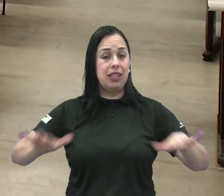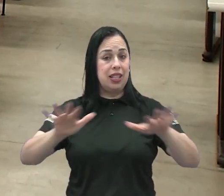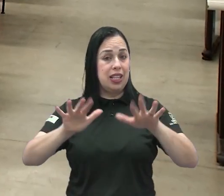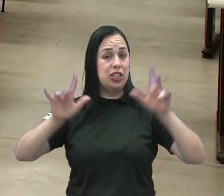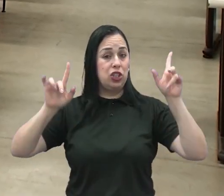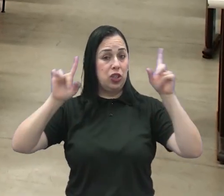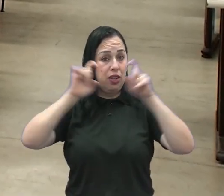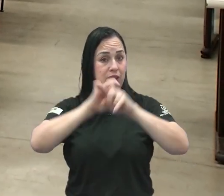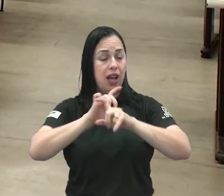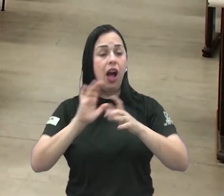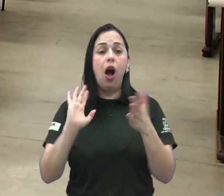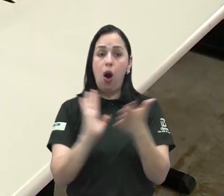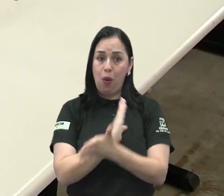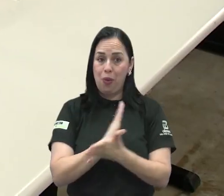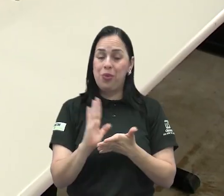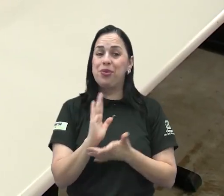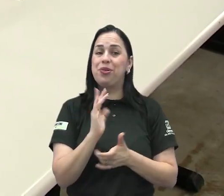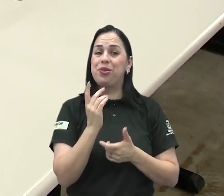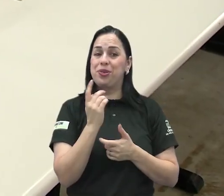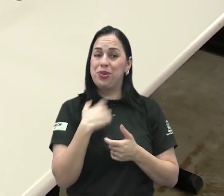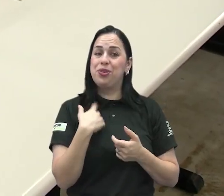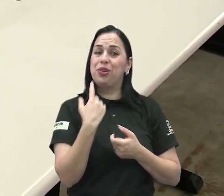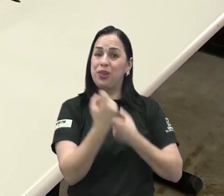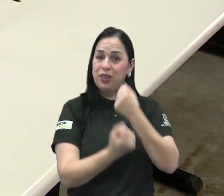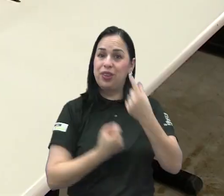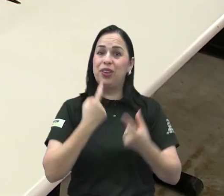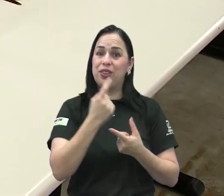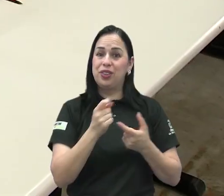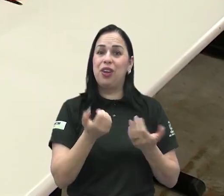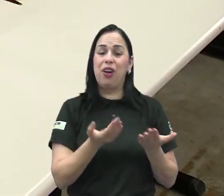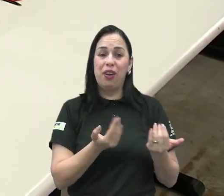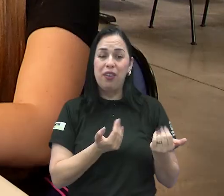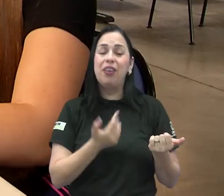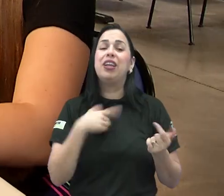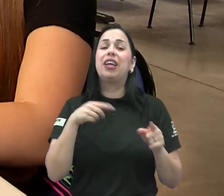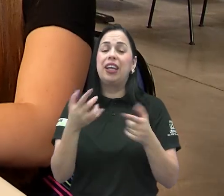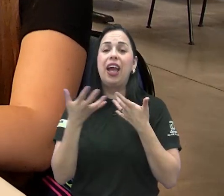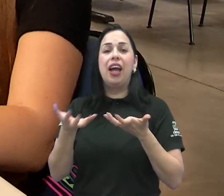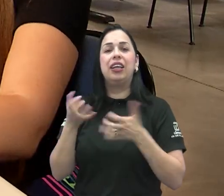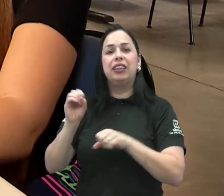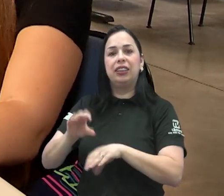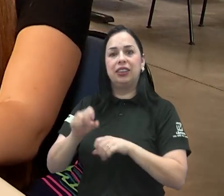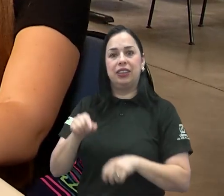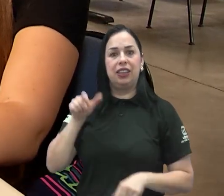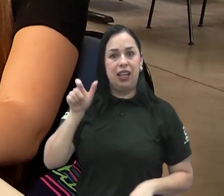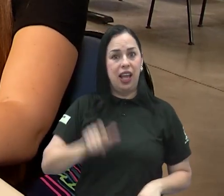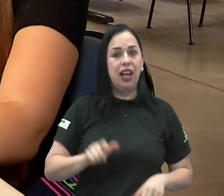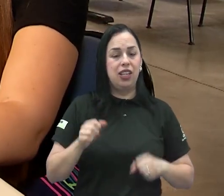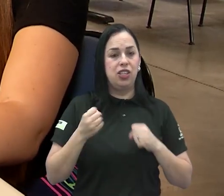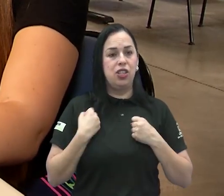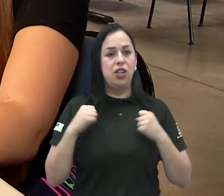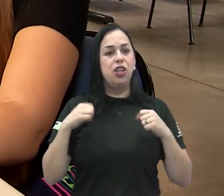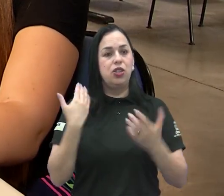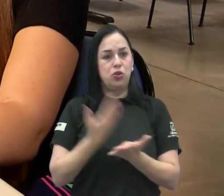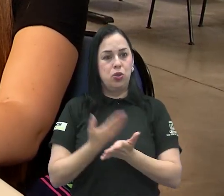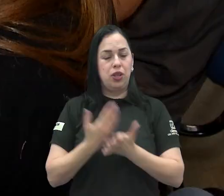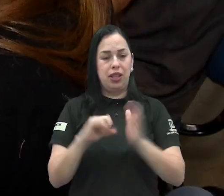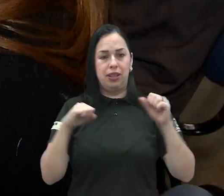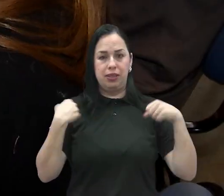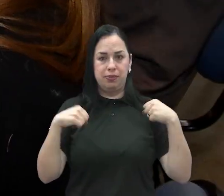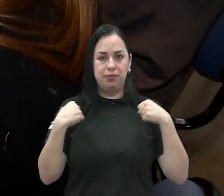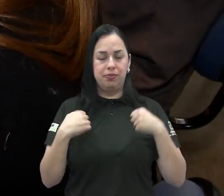do cenário adverso, há jovens que sonham em lecionar. Rayane, estudante de educação